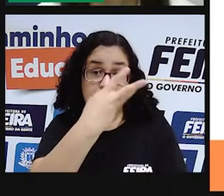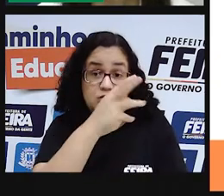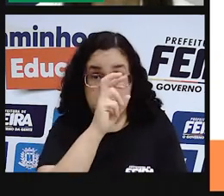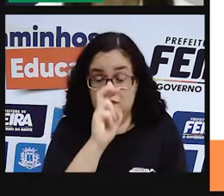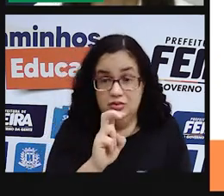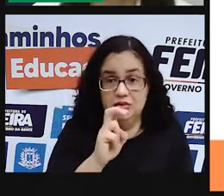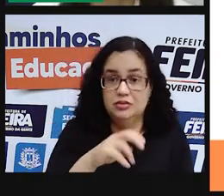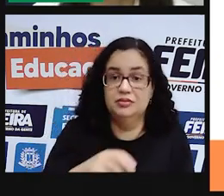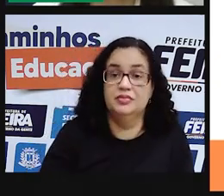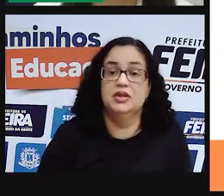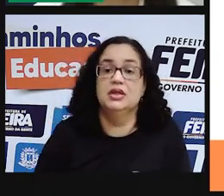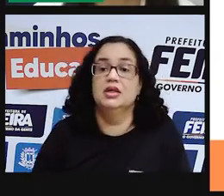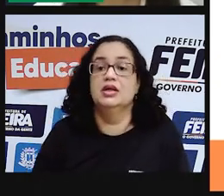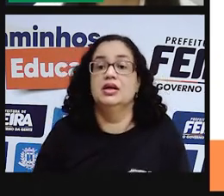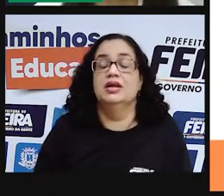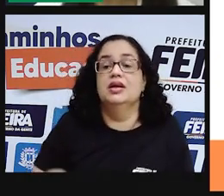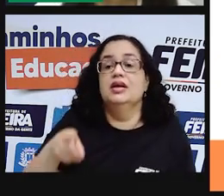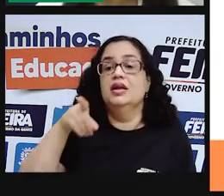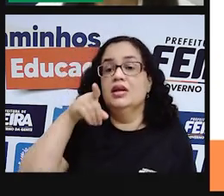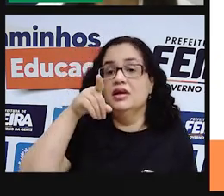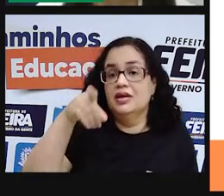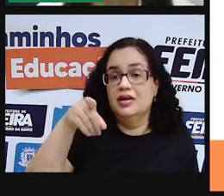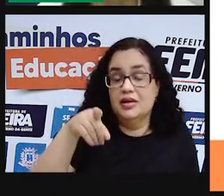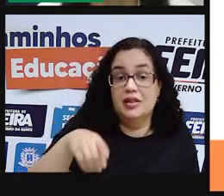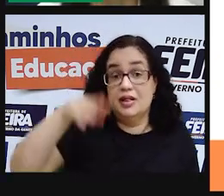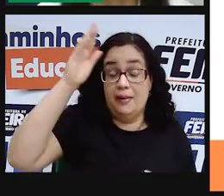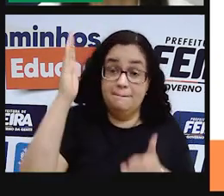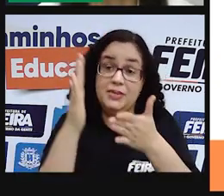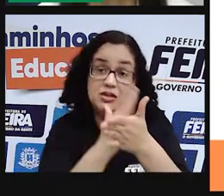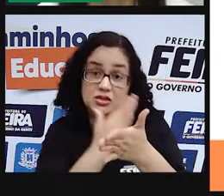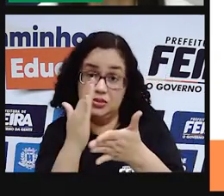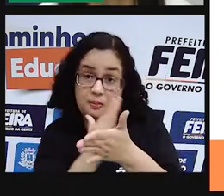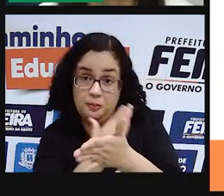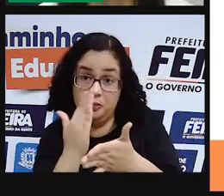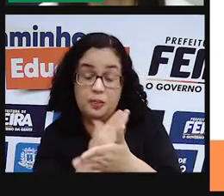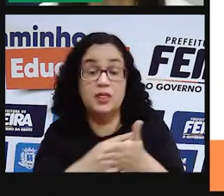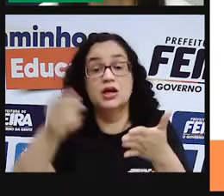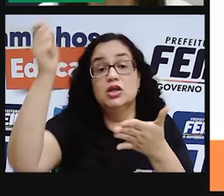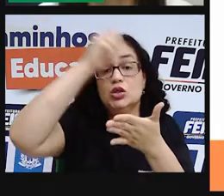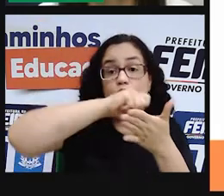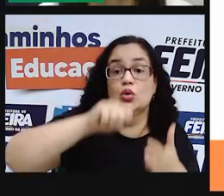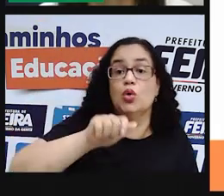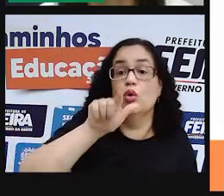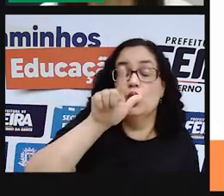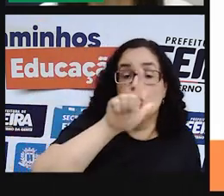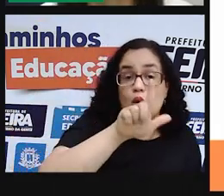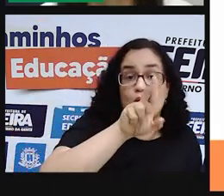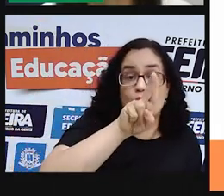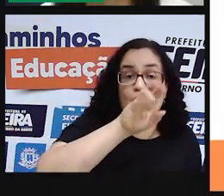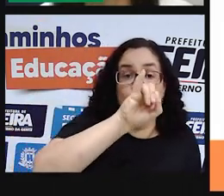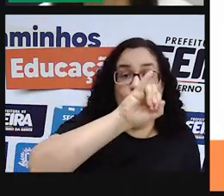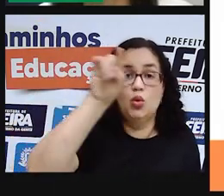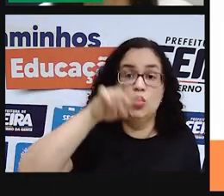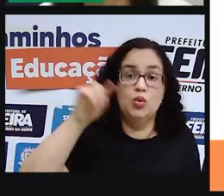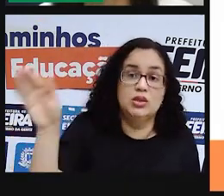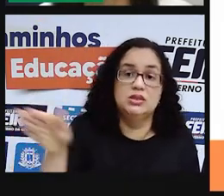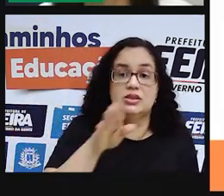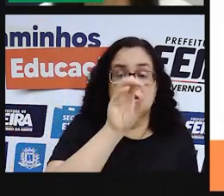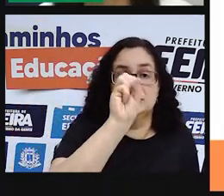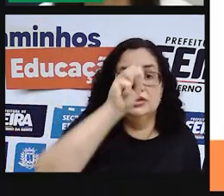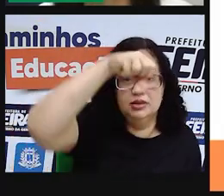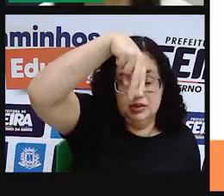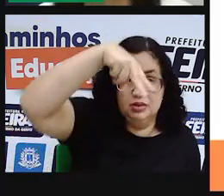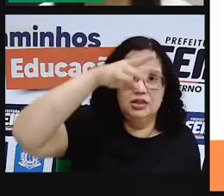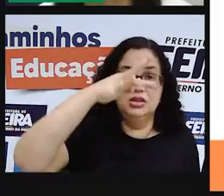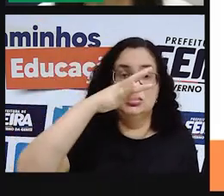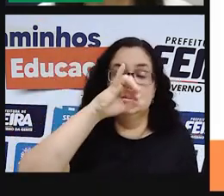essa resenha crítica feita para essa revista foi escrita por Luiz Santiago, publicado em